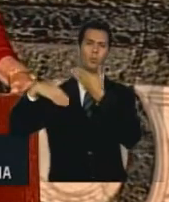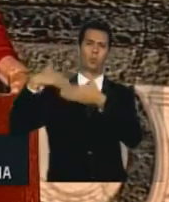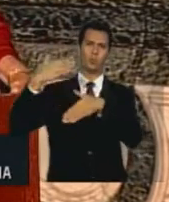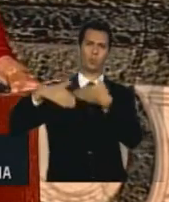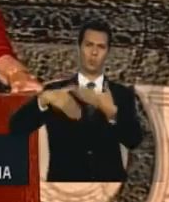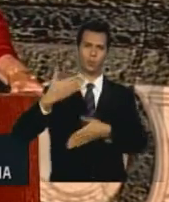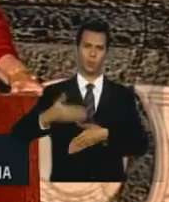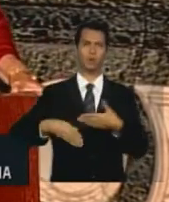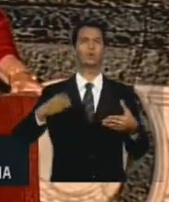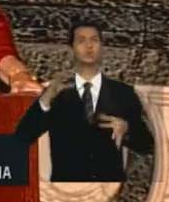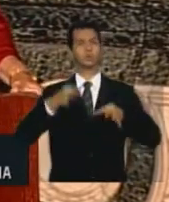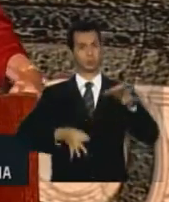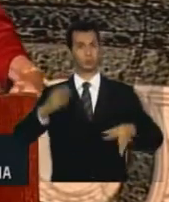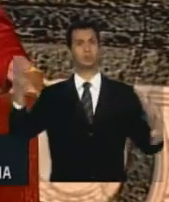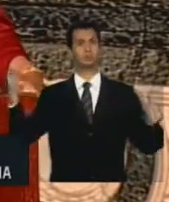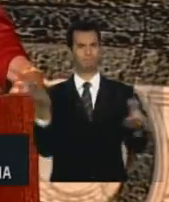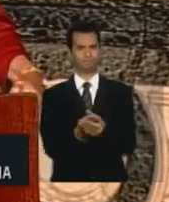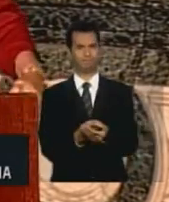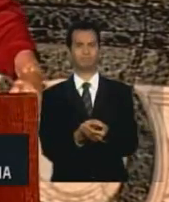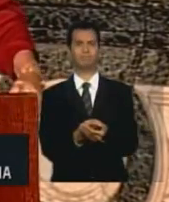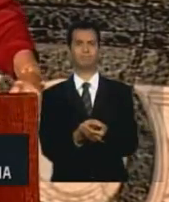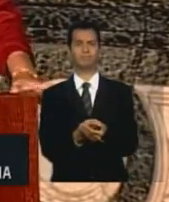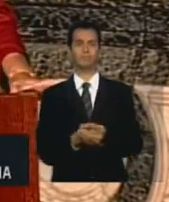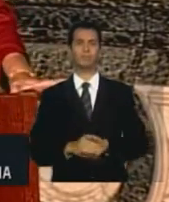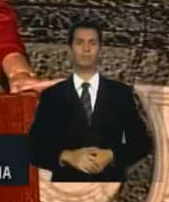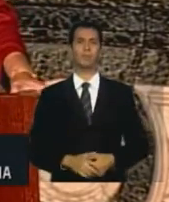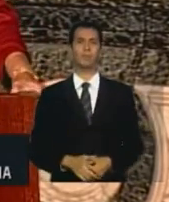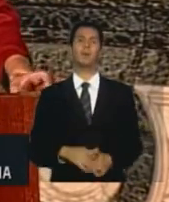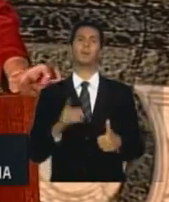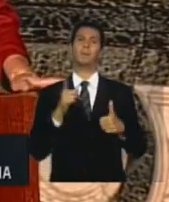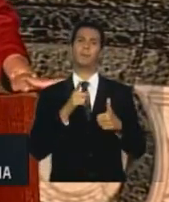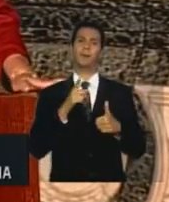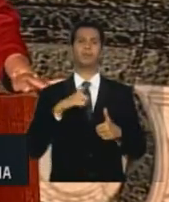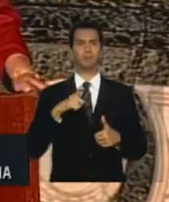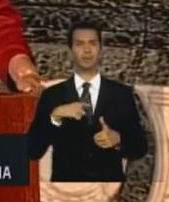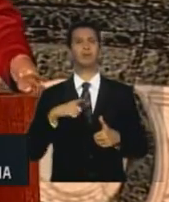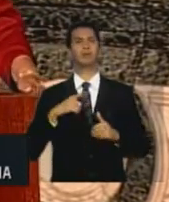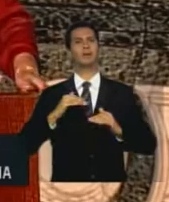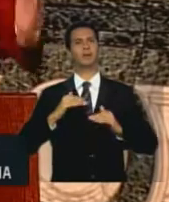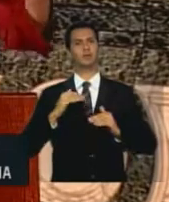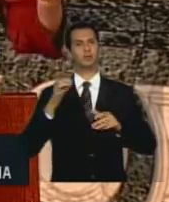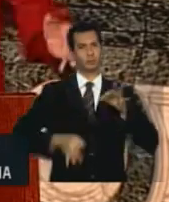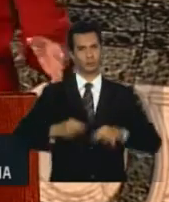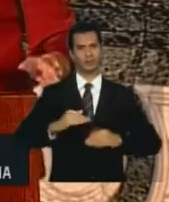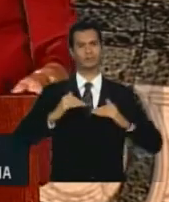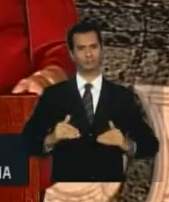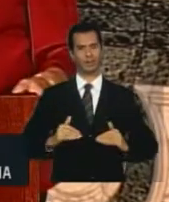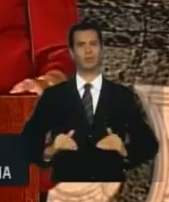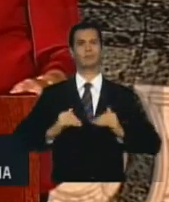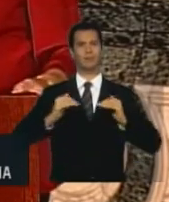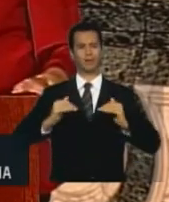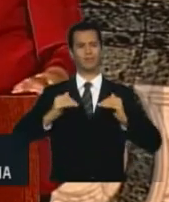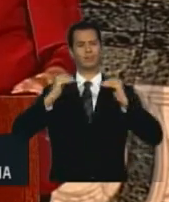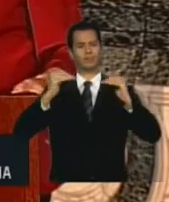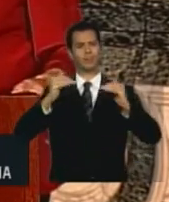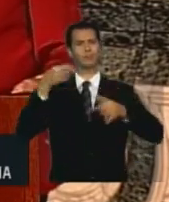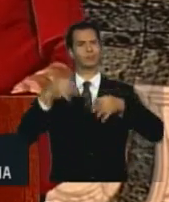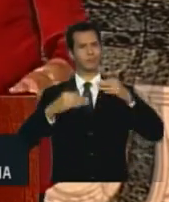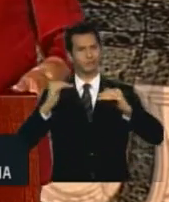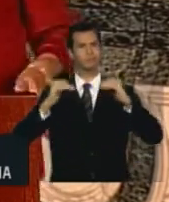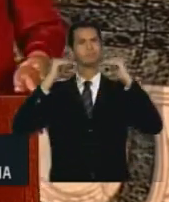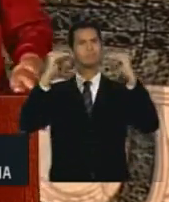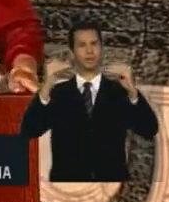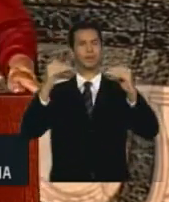foi uma batalha judicial. Então, se recorreu à primeira instância, à segunda instância, à terceira instância. E, na terceira